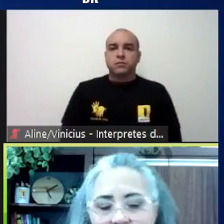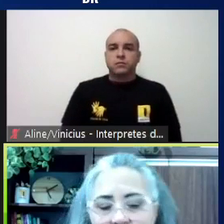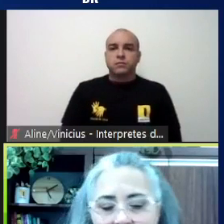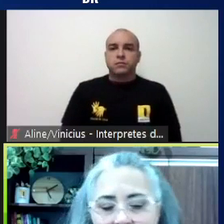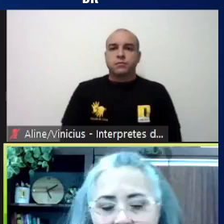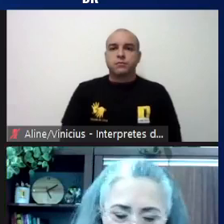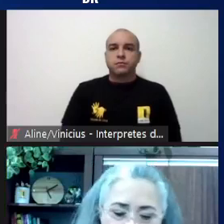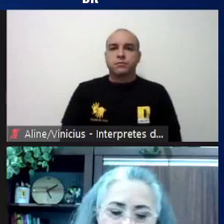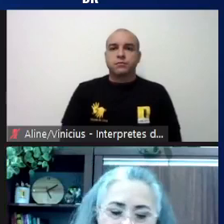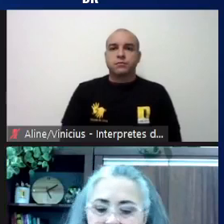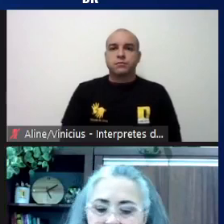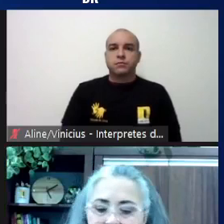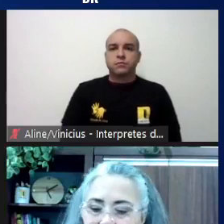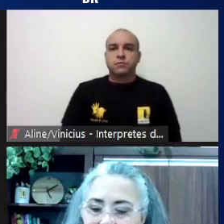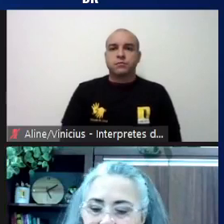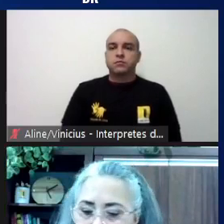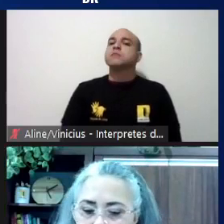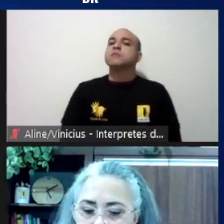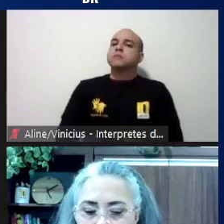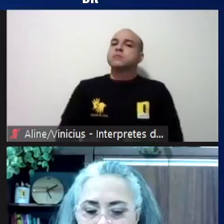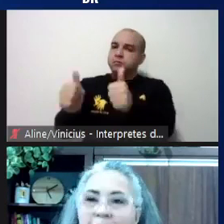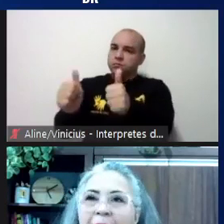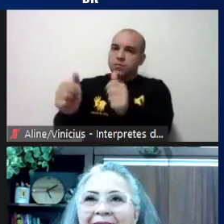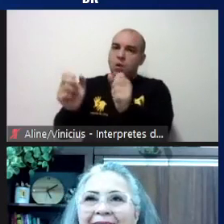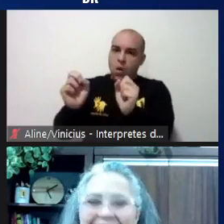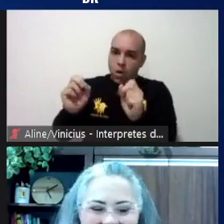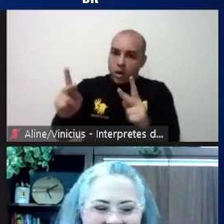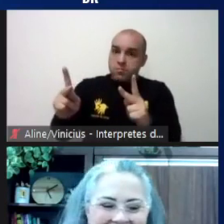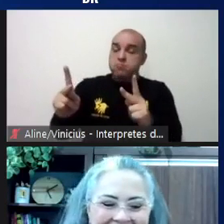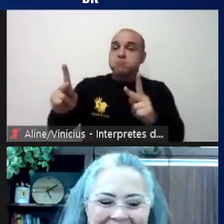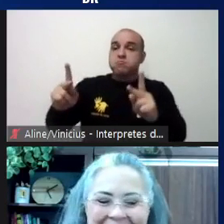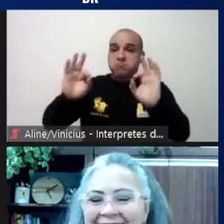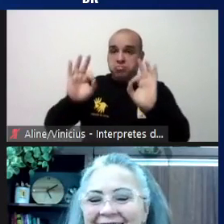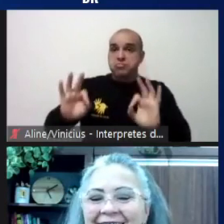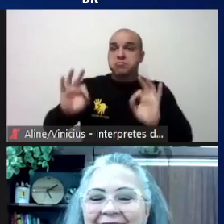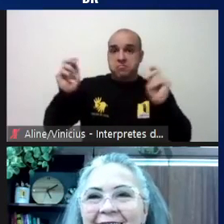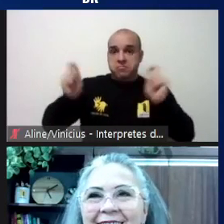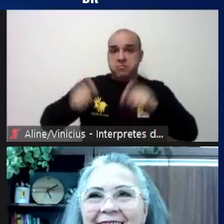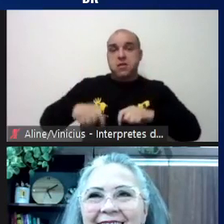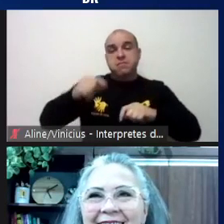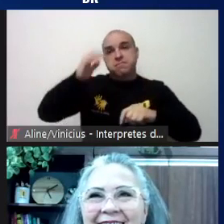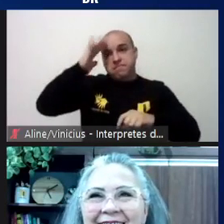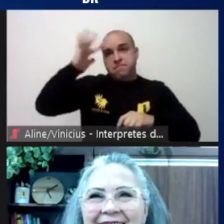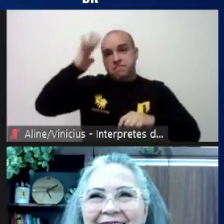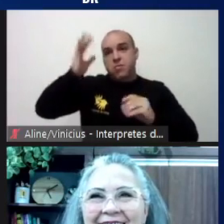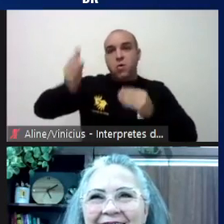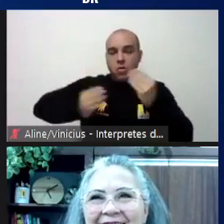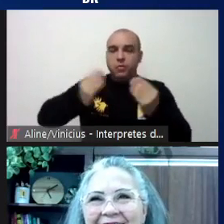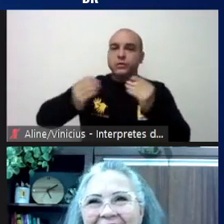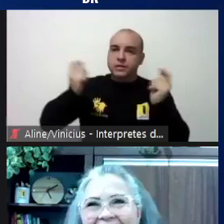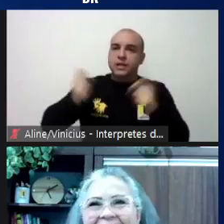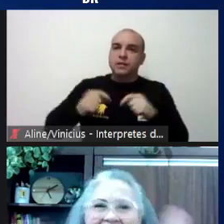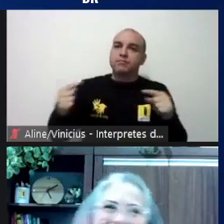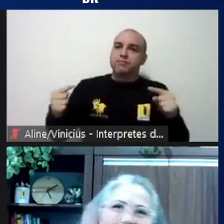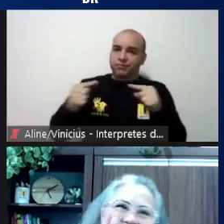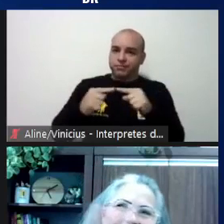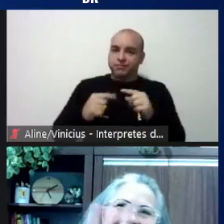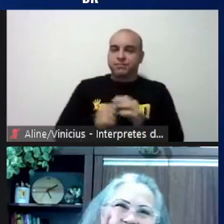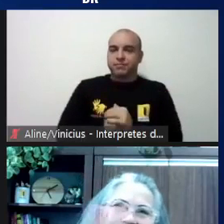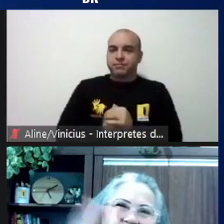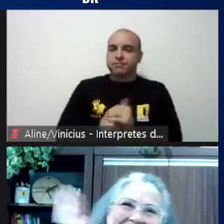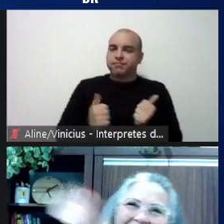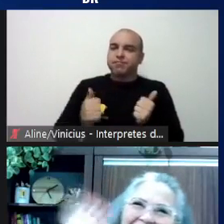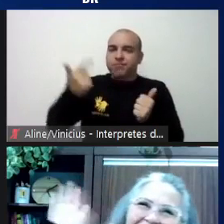Fátima. Perfeito. Vamos conversar sobre isso e vamos disponibilizar para a nossa rede. Ive, agradeço novamente a